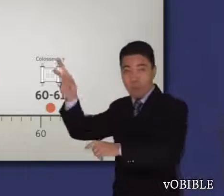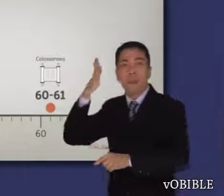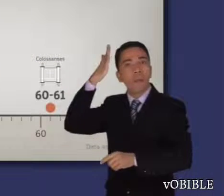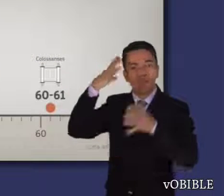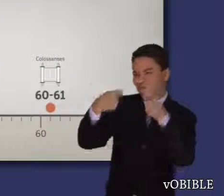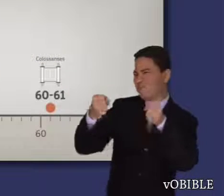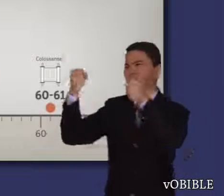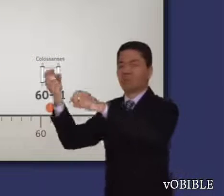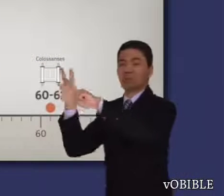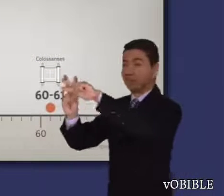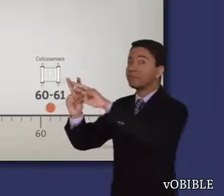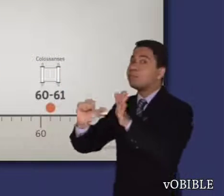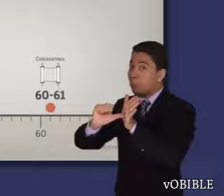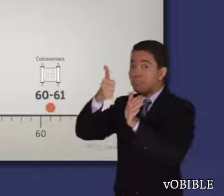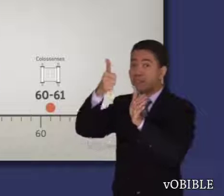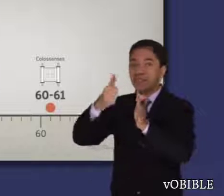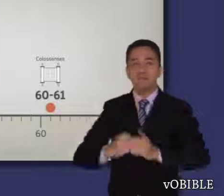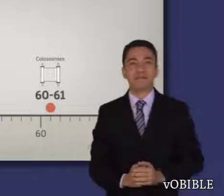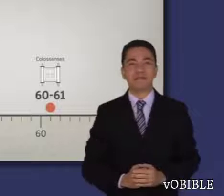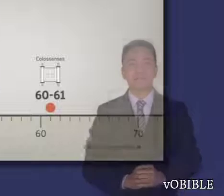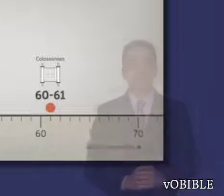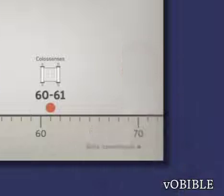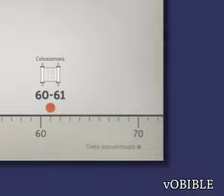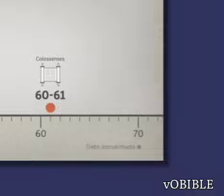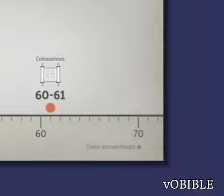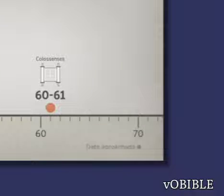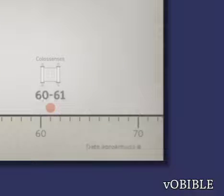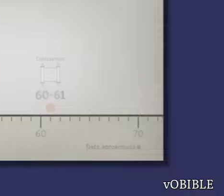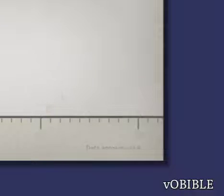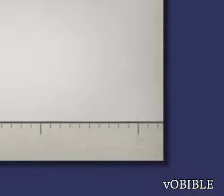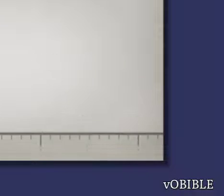foi na primeira vez que ele esteve em prisão domiciliar em Roma.